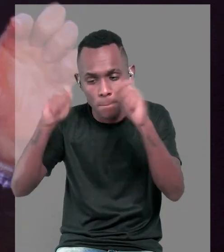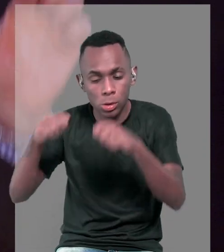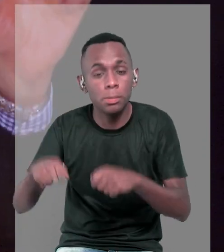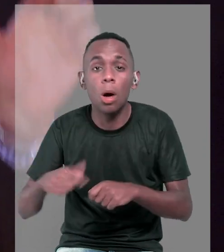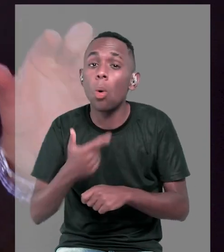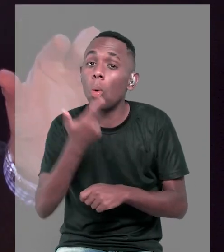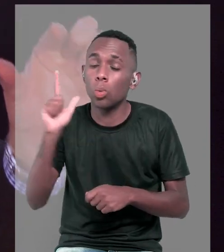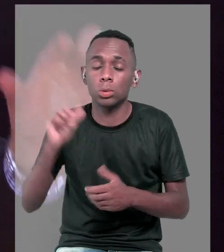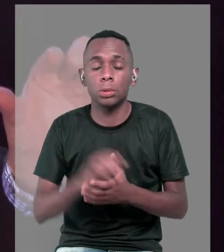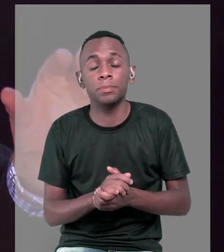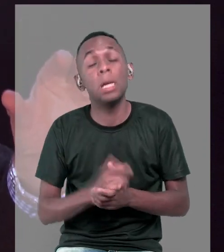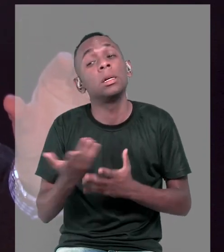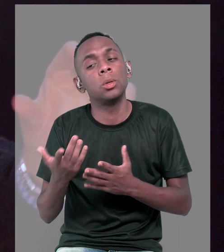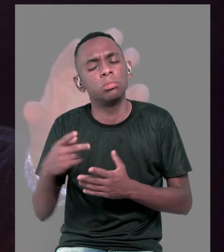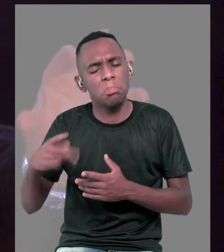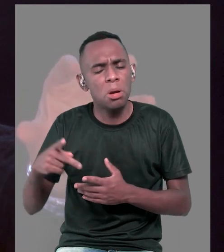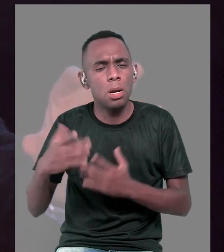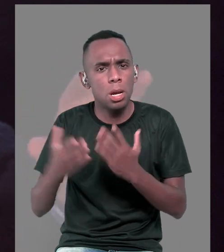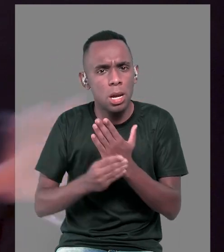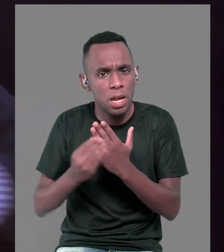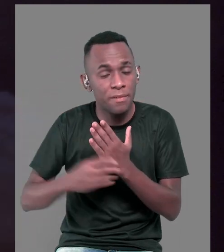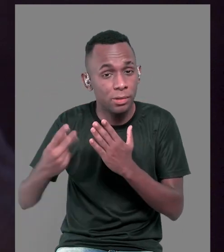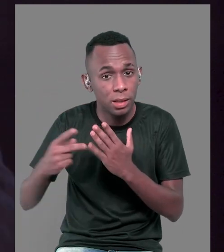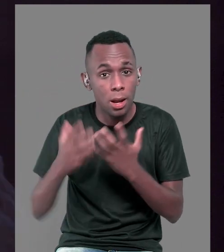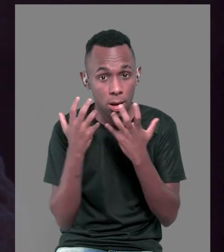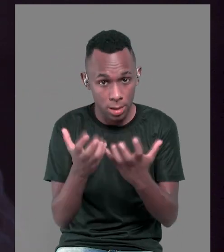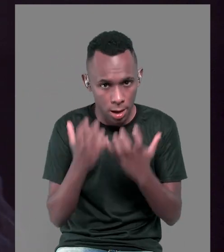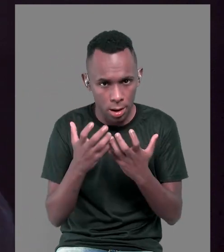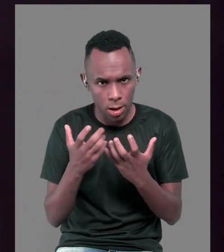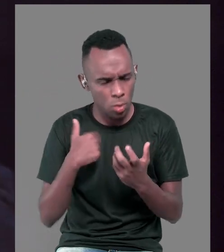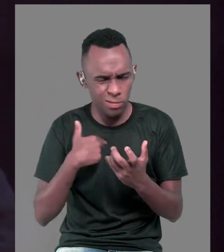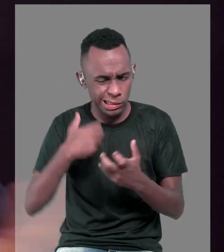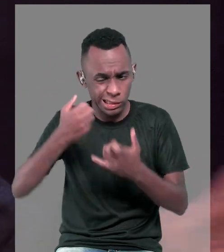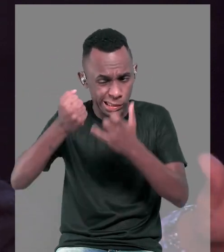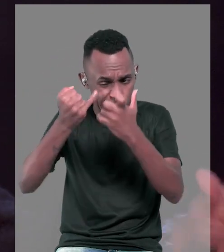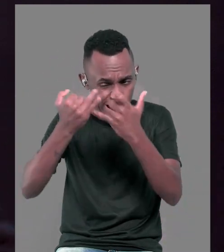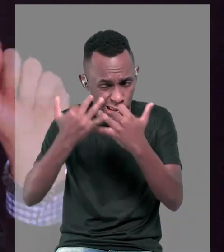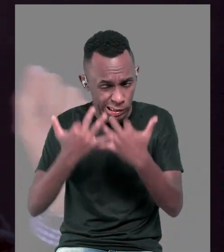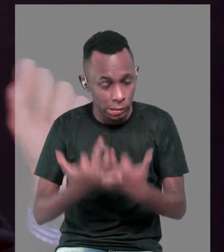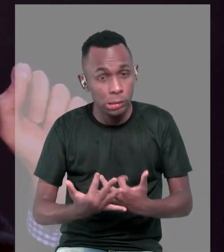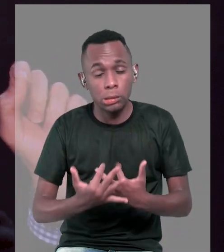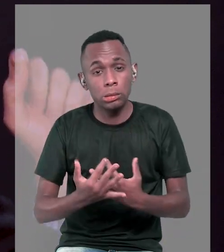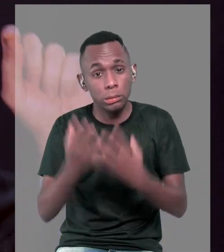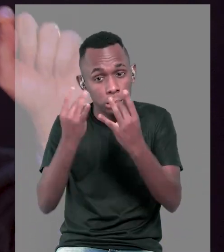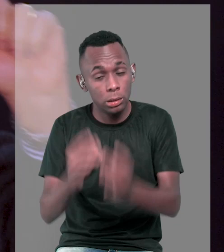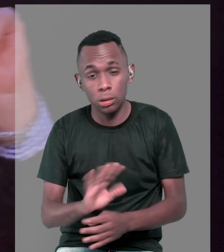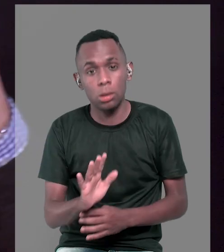Nesse livro Querer, aliás, algo de que eu não vou me ocupar aqui, nesse livro